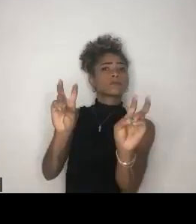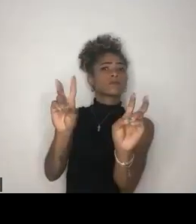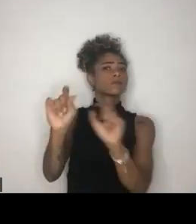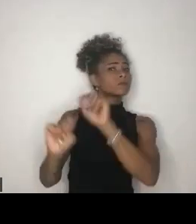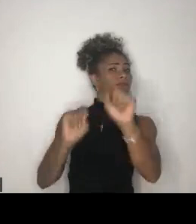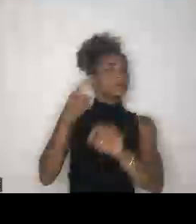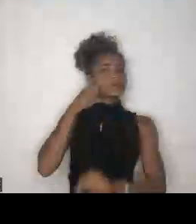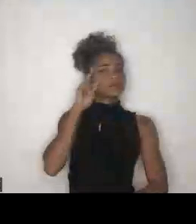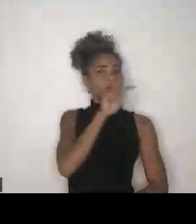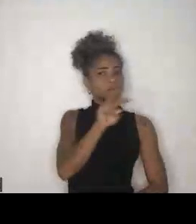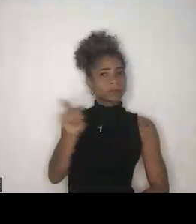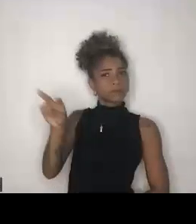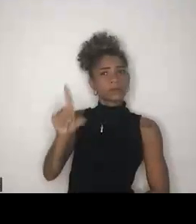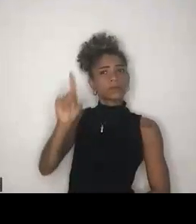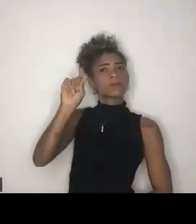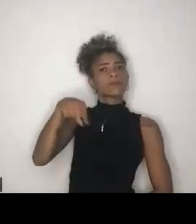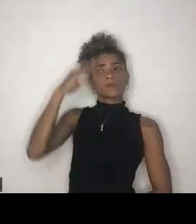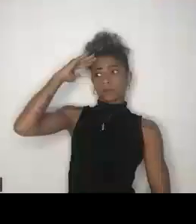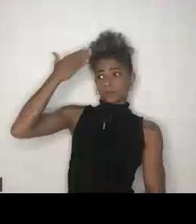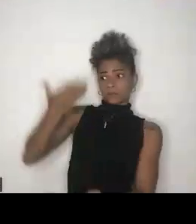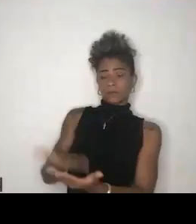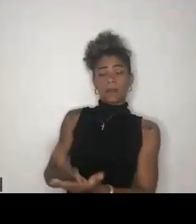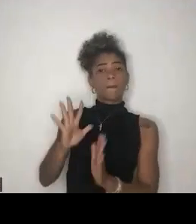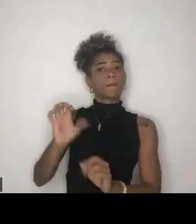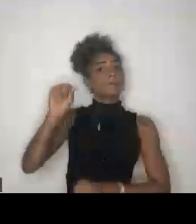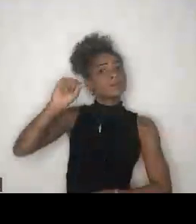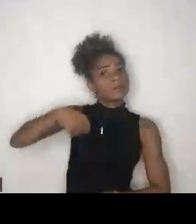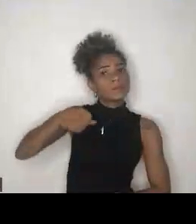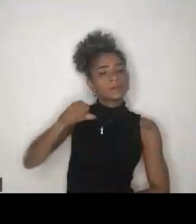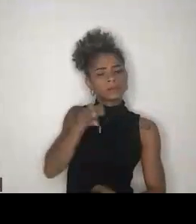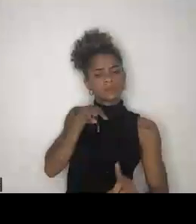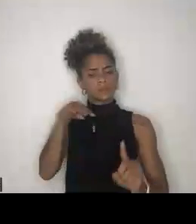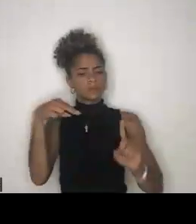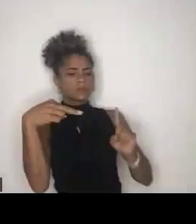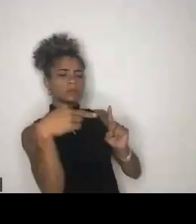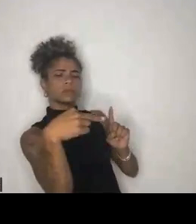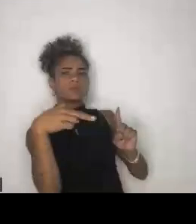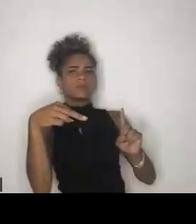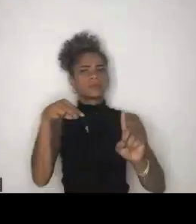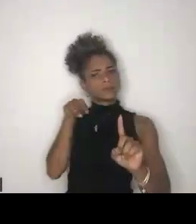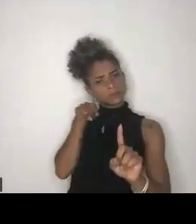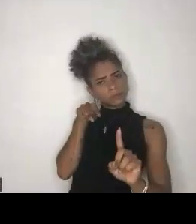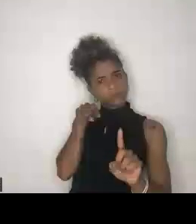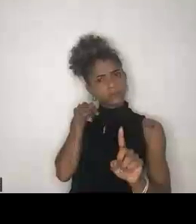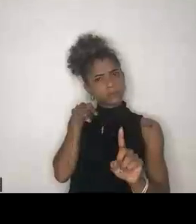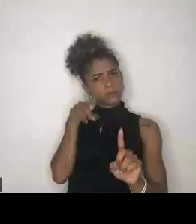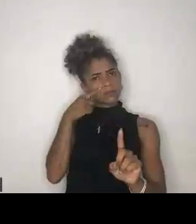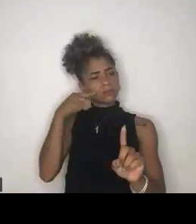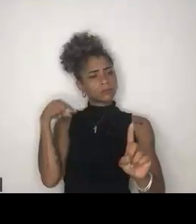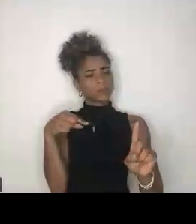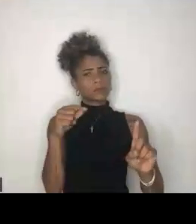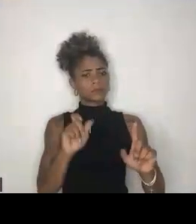ver não é acreditar mas sim interpretar essa esse